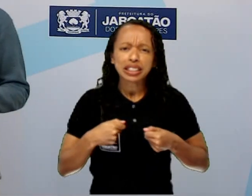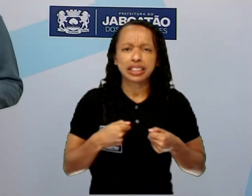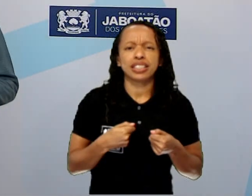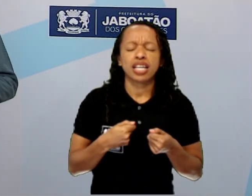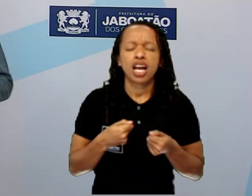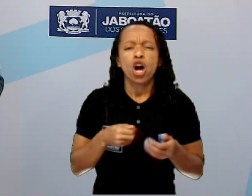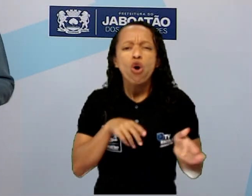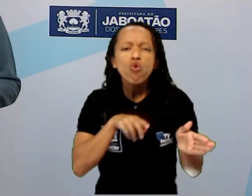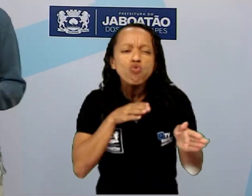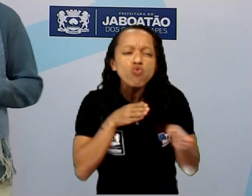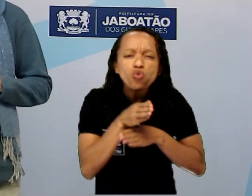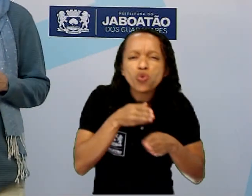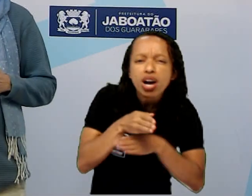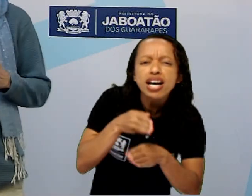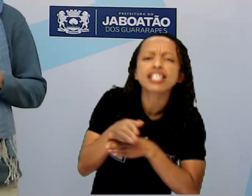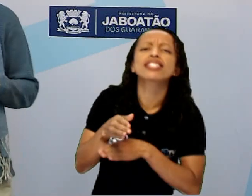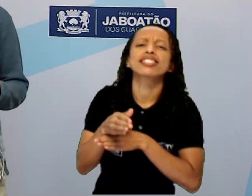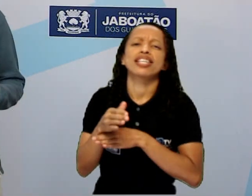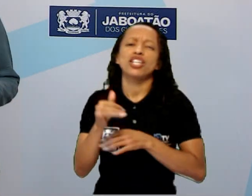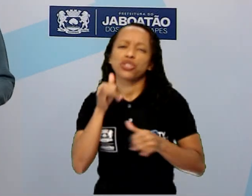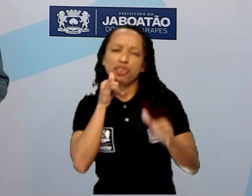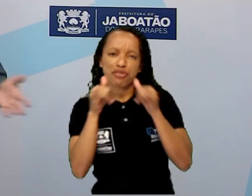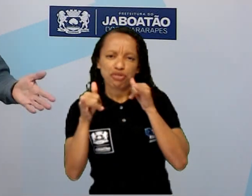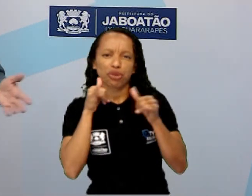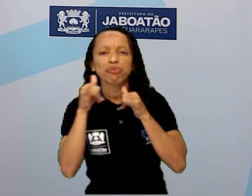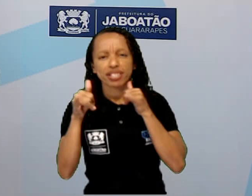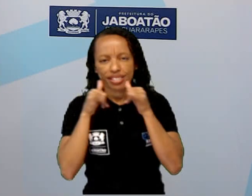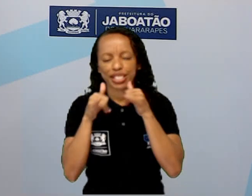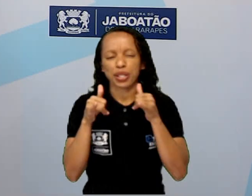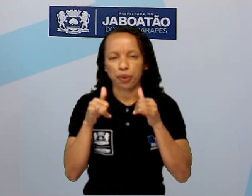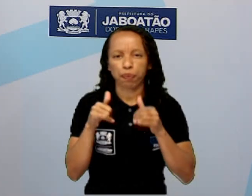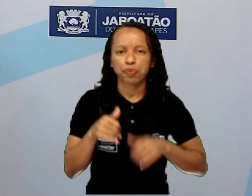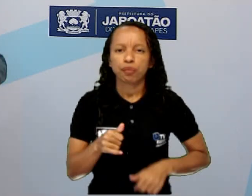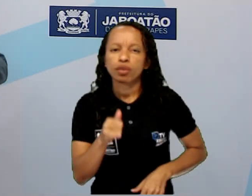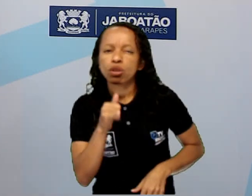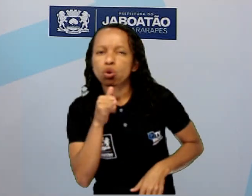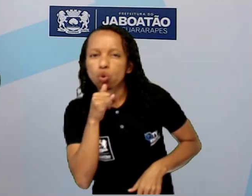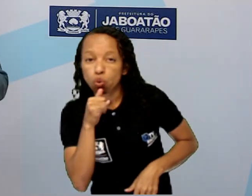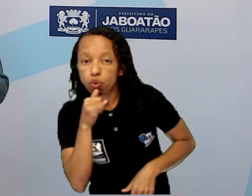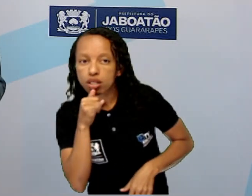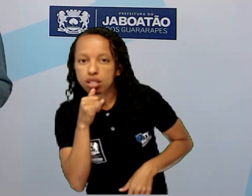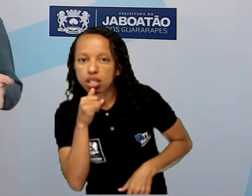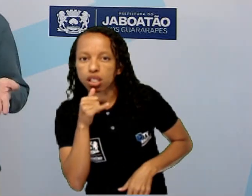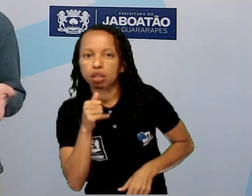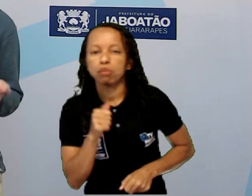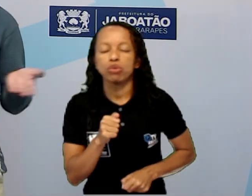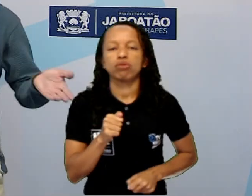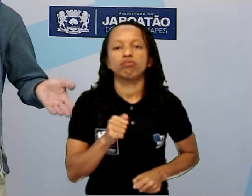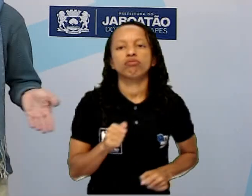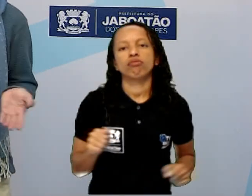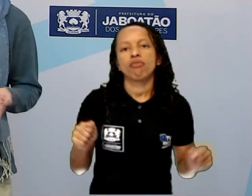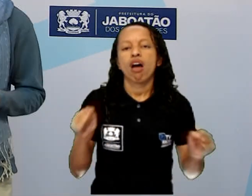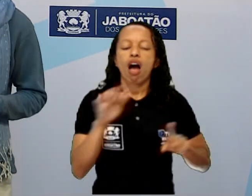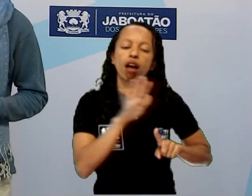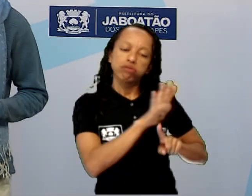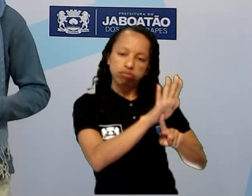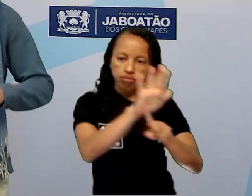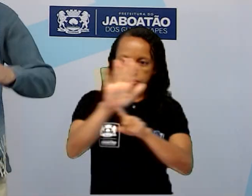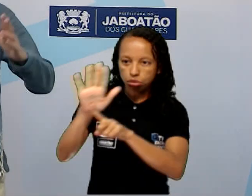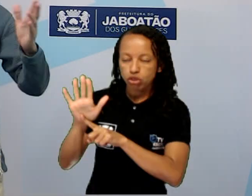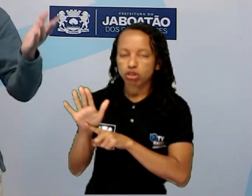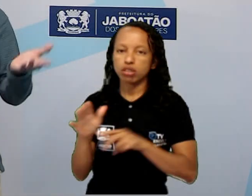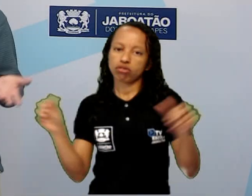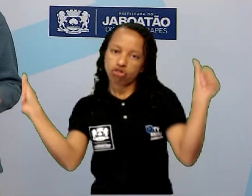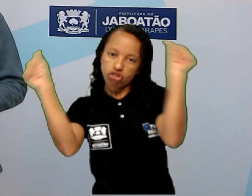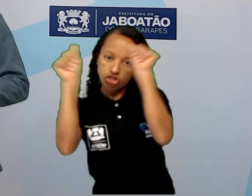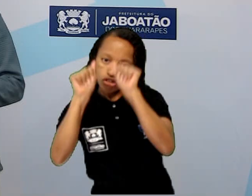dessas culturas, né, dessa cultura clássica, erudita, a gente tem aí exposições artísticas, que são geralmente feitas em museus, com